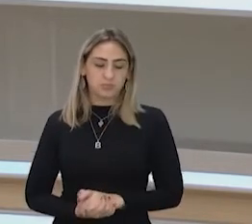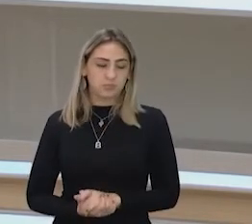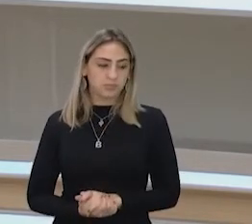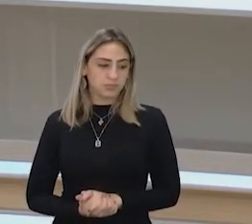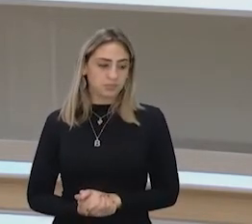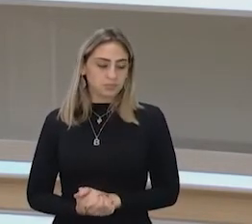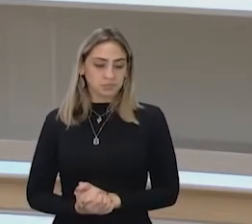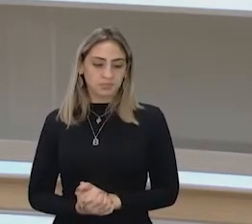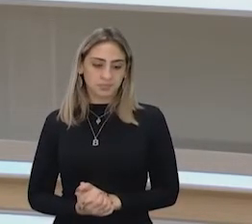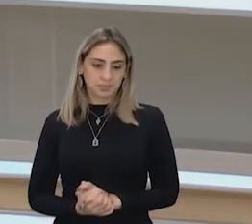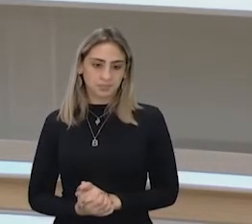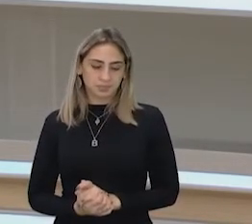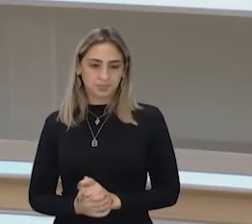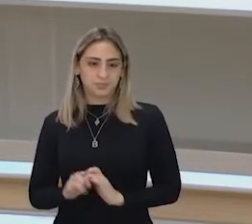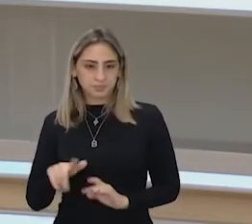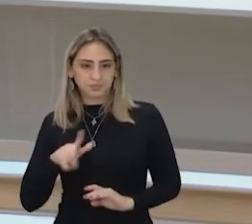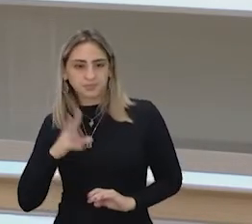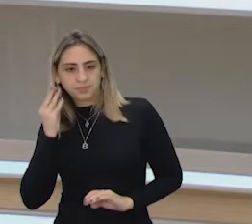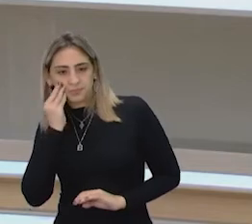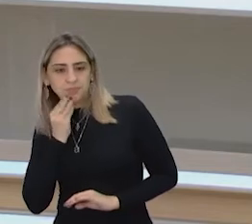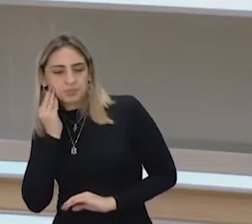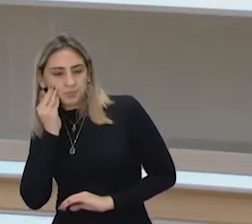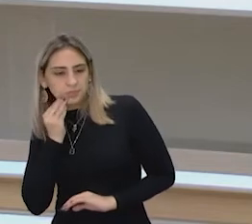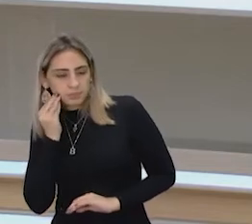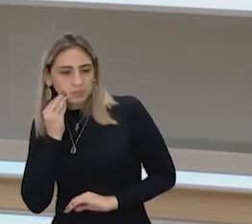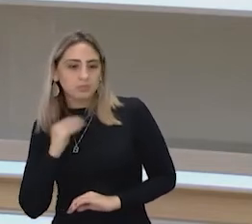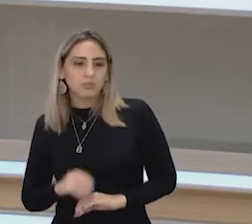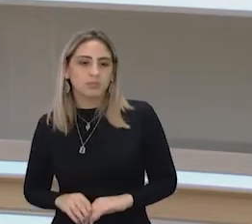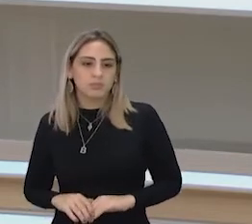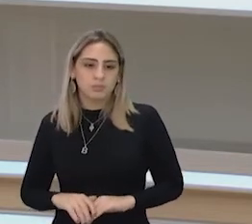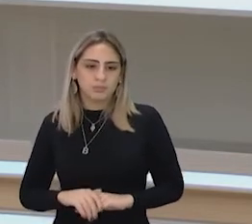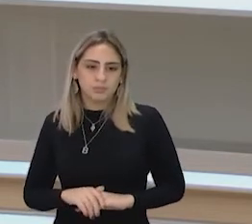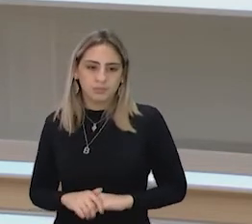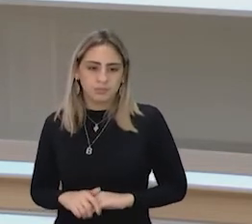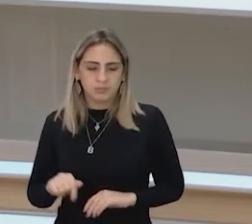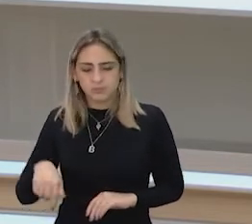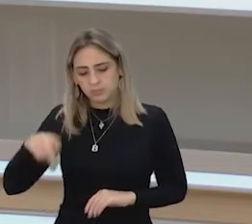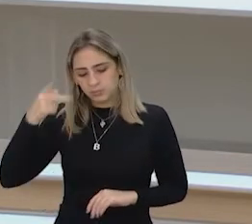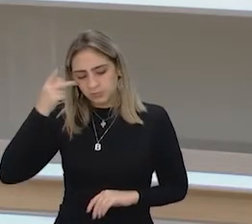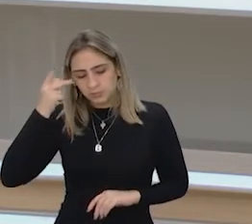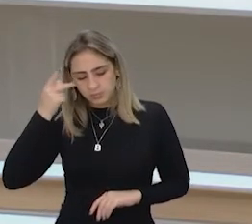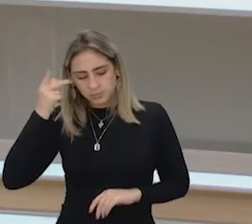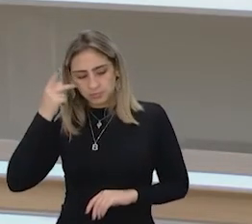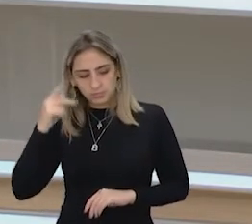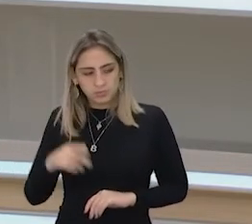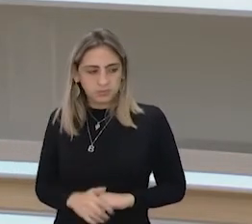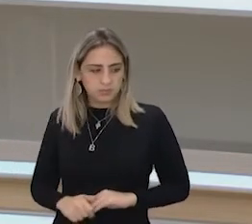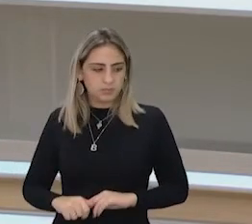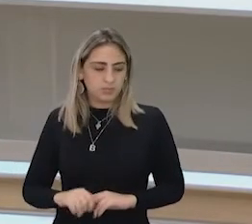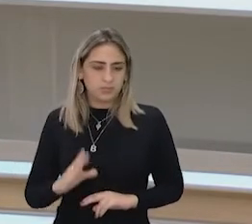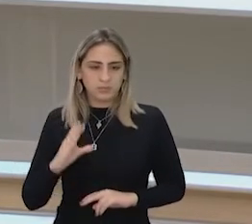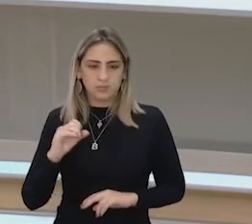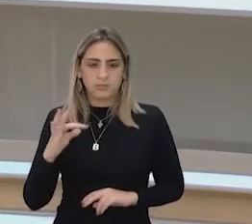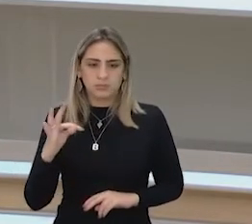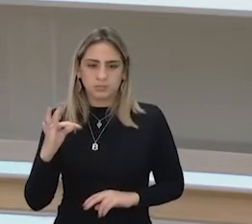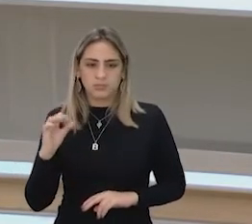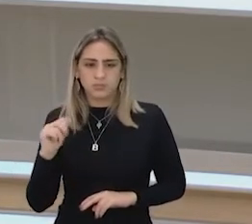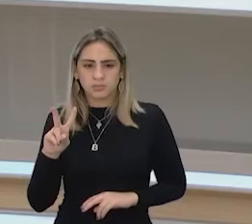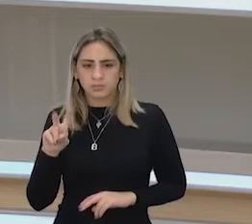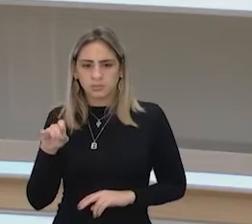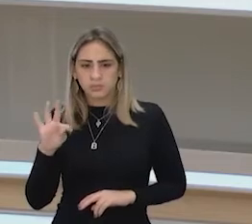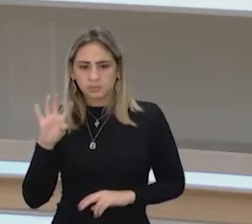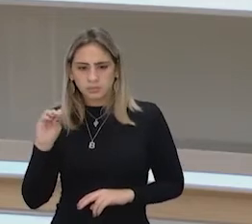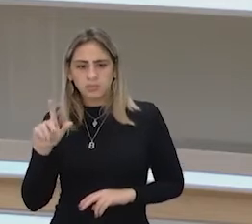Então, se vocês tiverem oportunidade de ir lá, aqui em São Paulo, lá no Catavento, tem um experimento